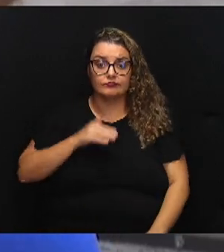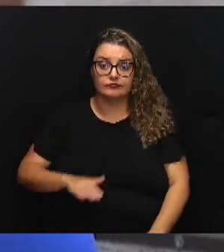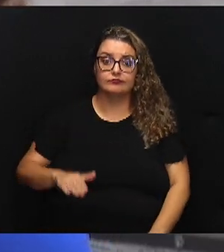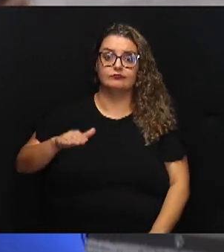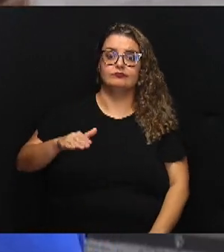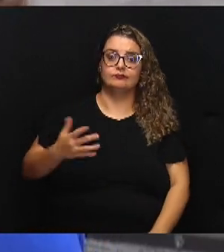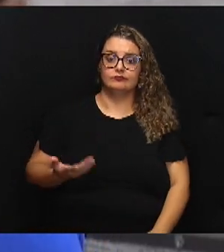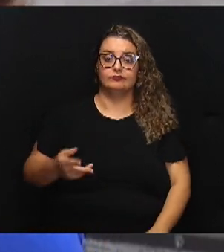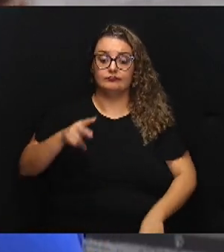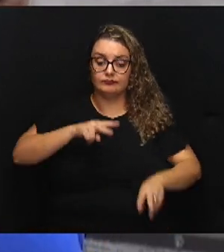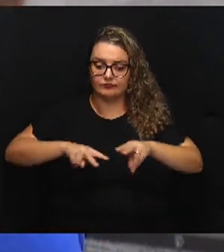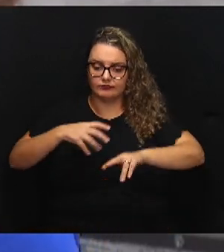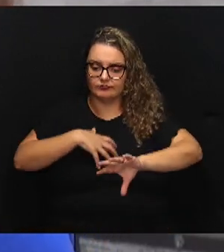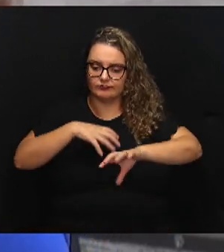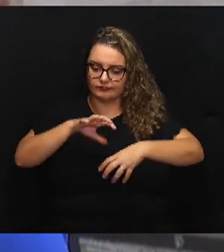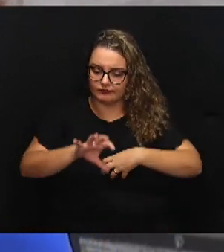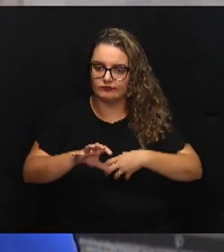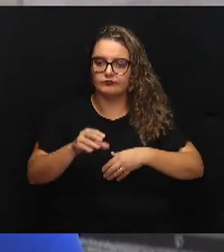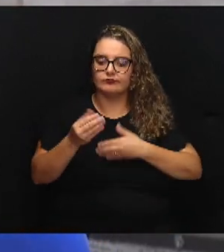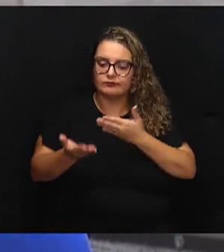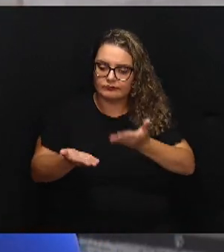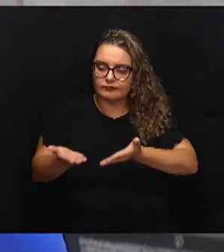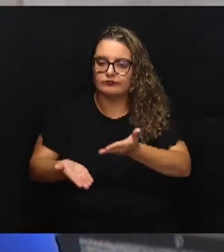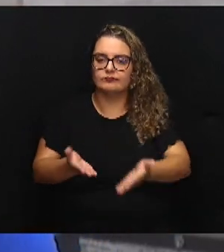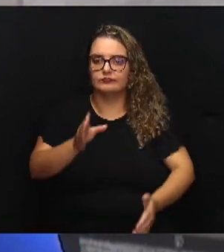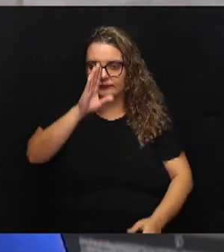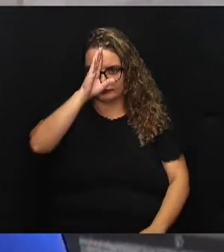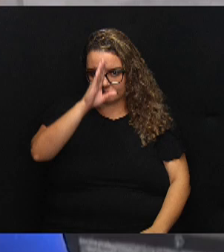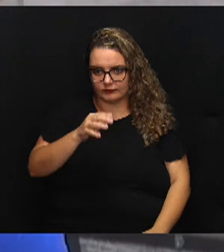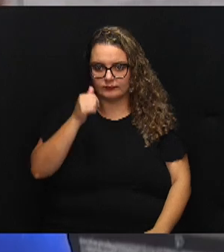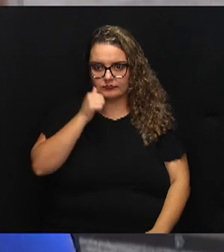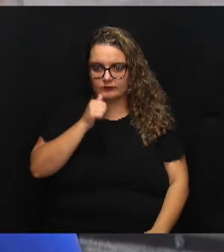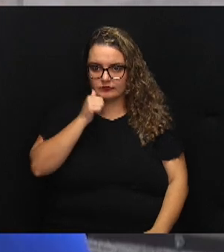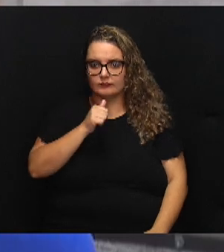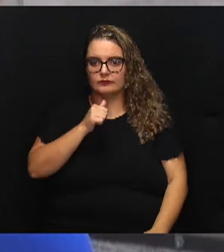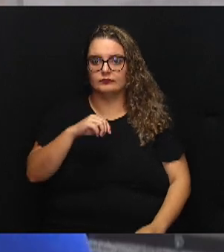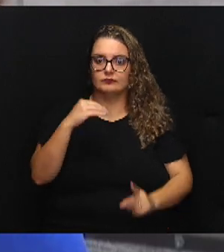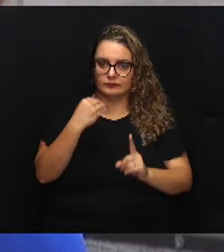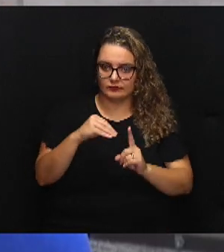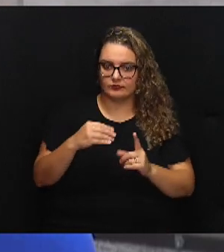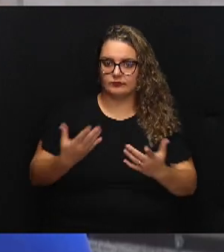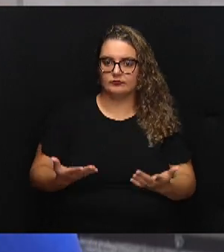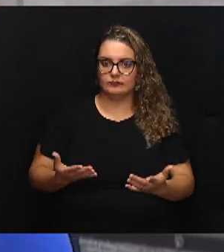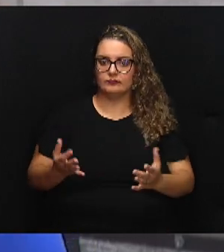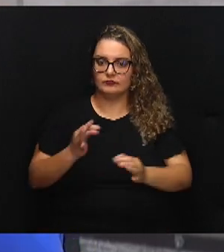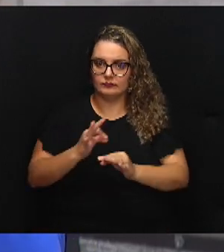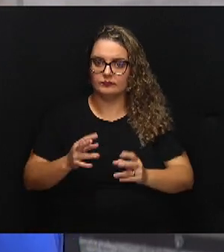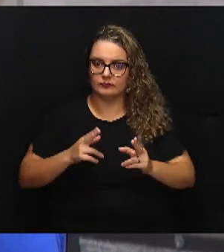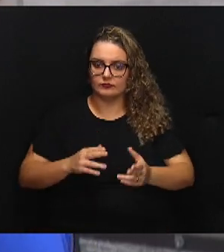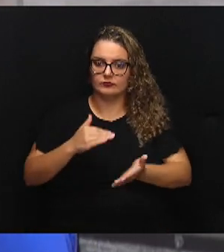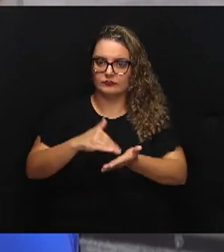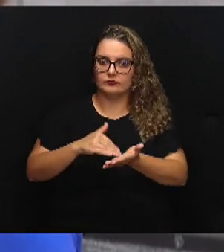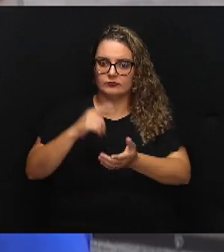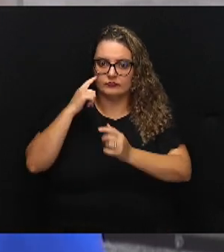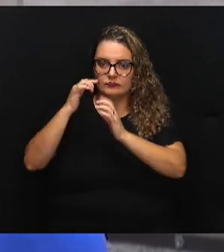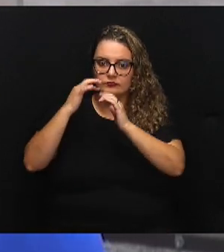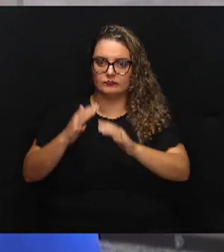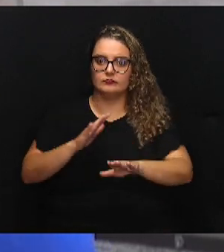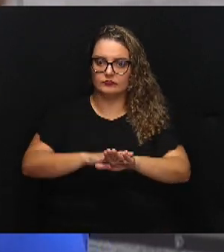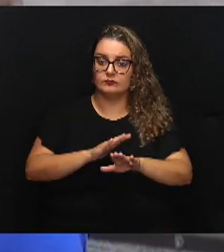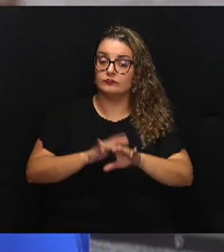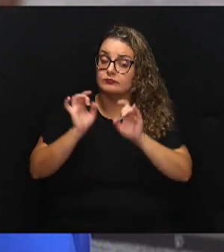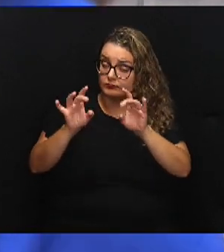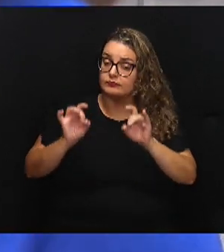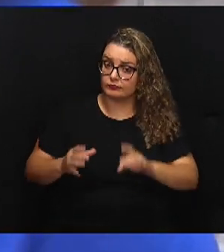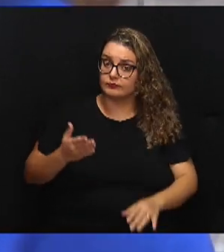esse olhar cuidadoso, principalmente as mulheres em vulnerabilidade, então nada como uma secretaria para pensar e ter ações